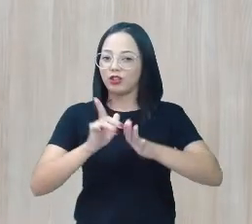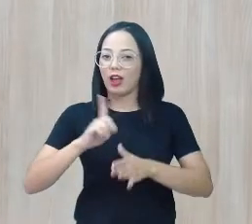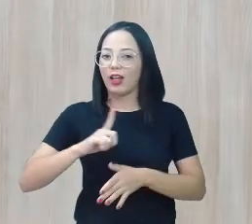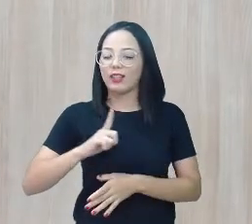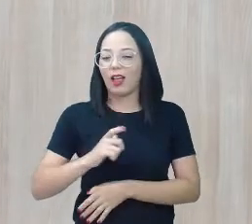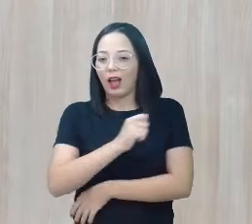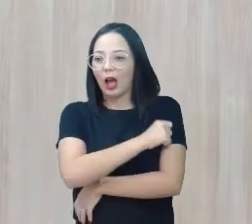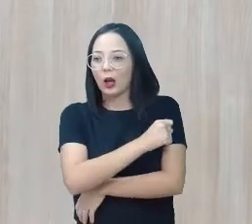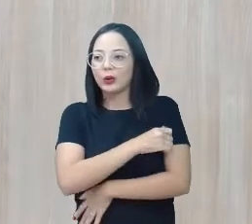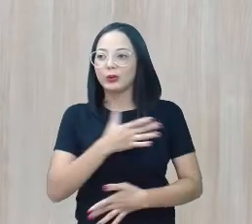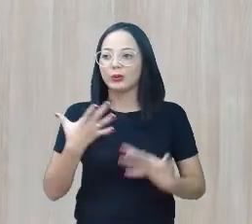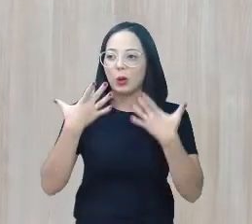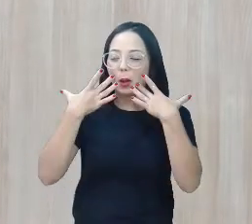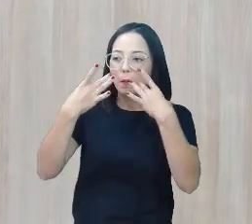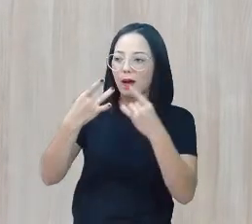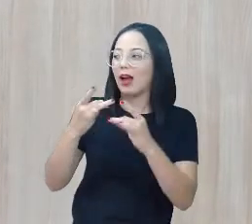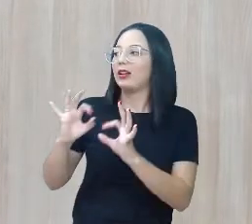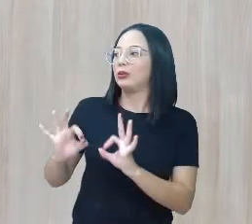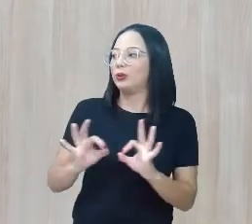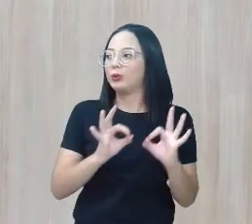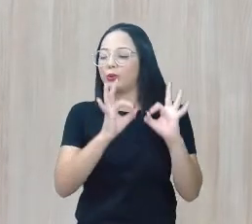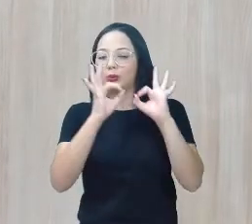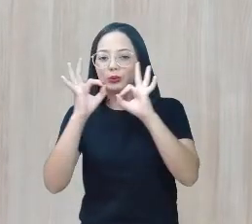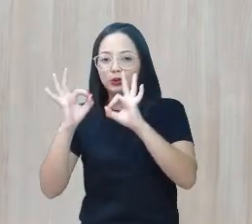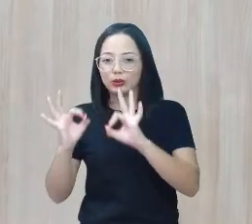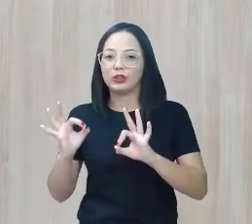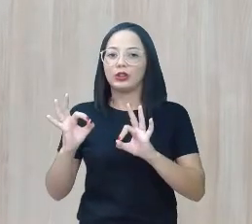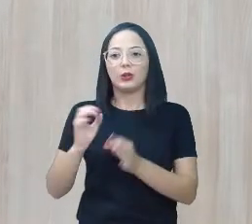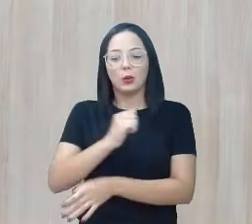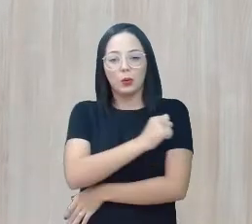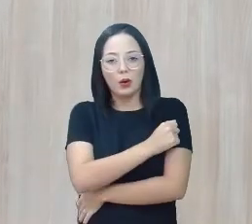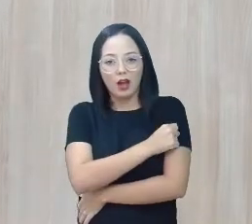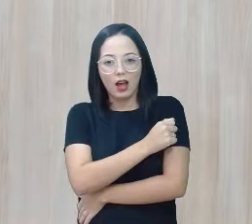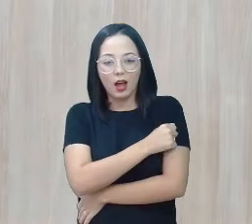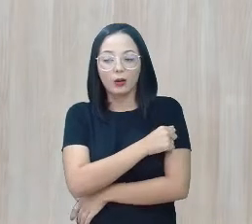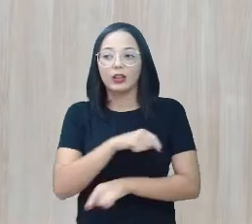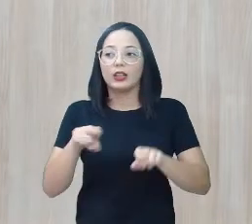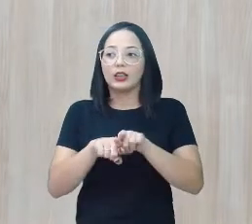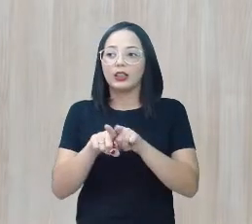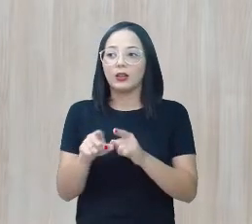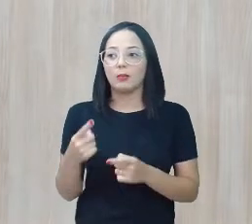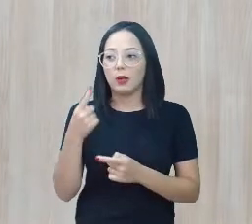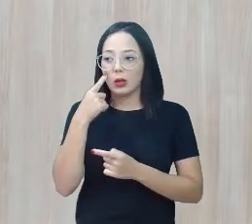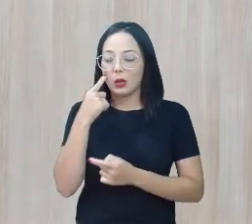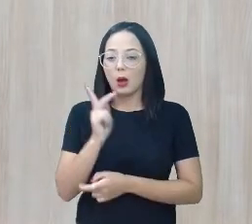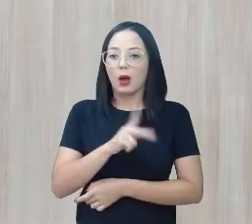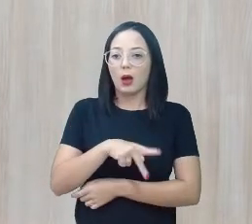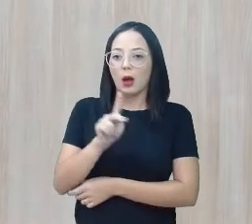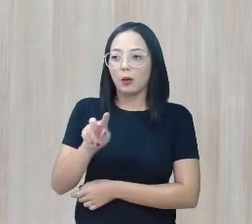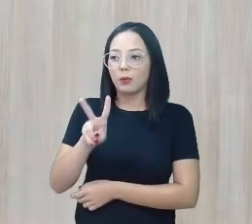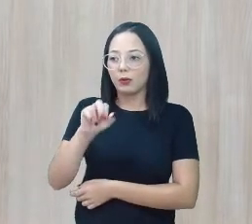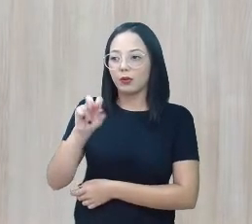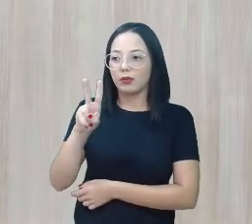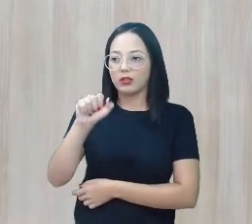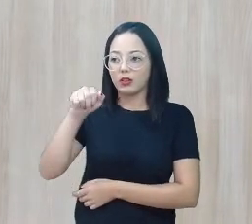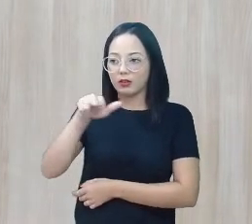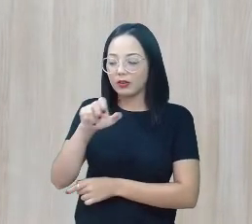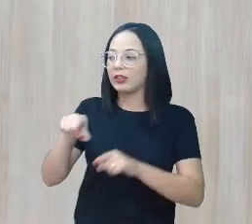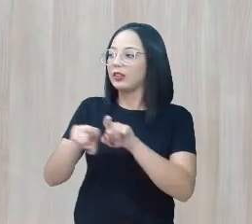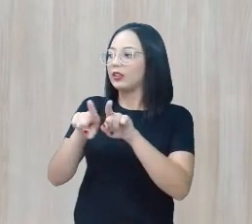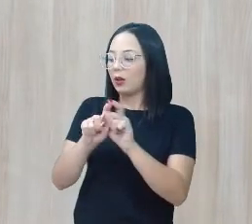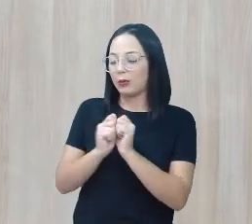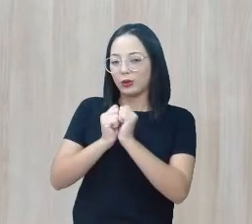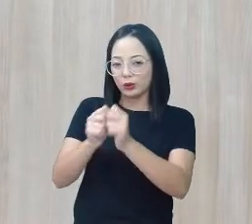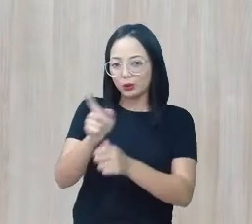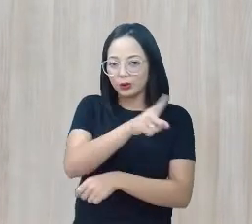ligadinhos, assistindo a aula, conectados, e logo, logo, a professora Viviane vai estar